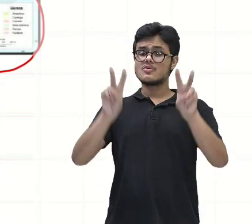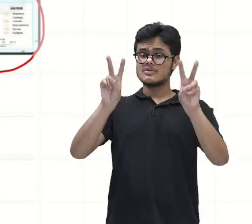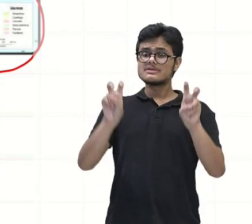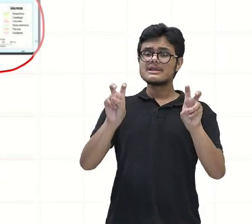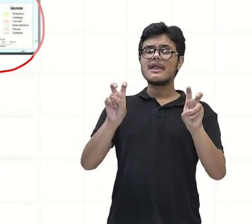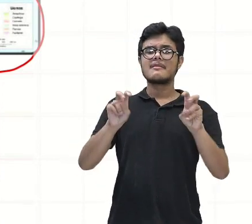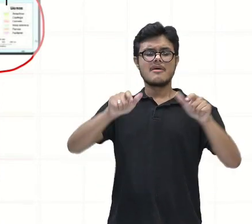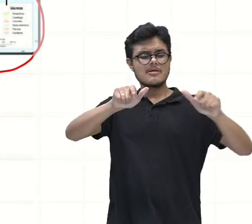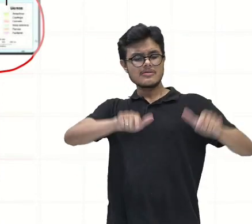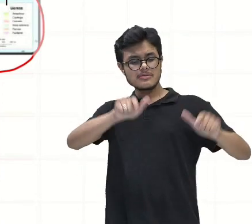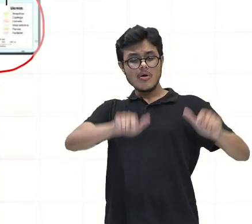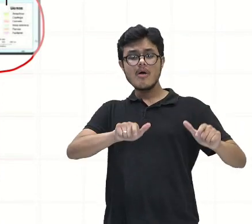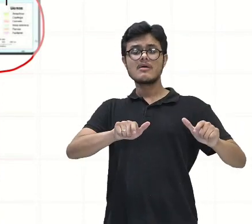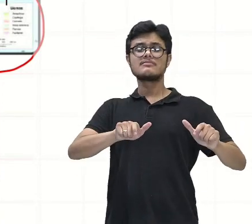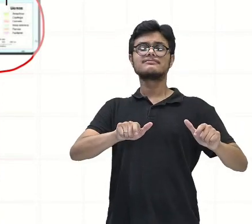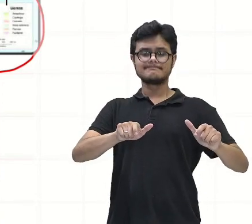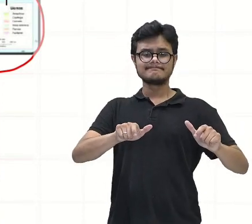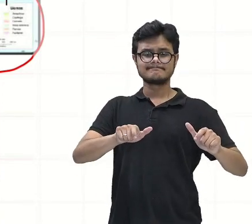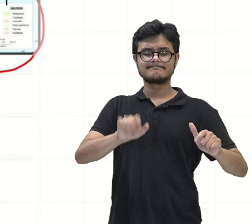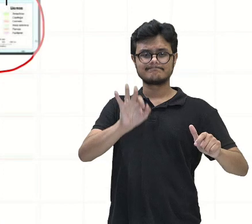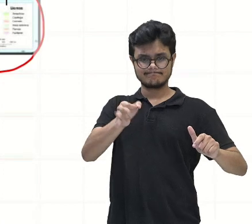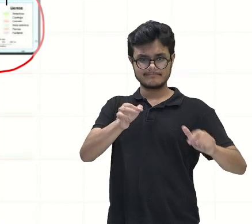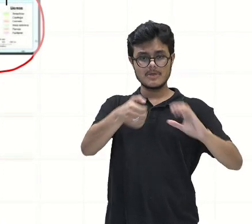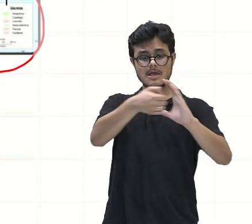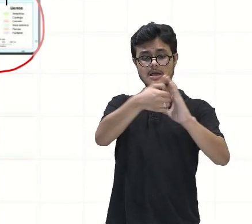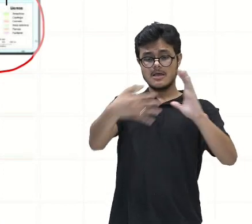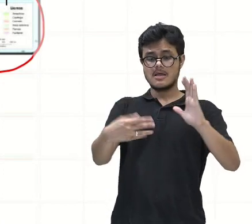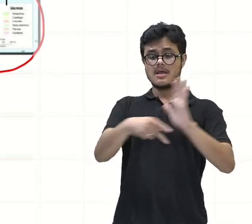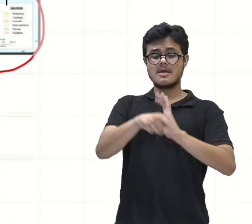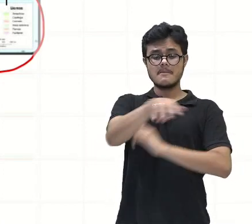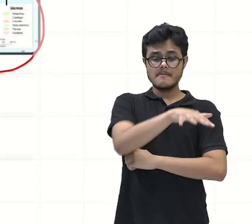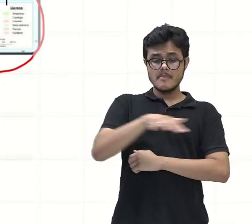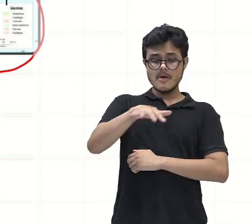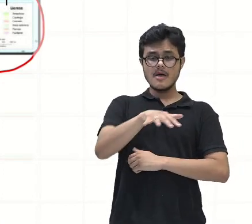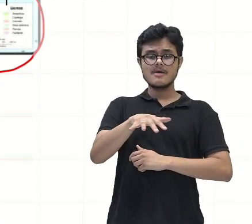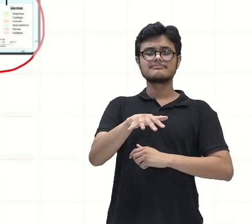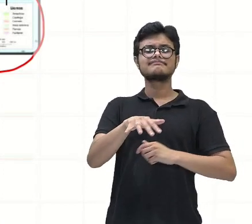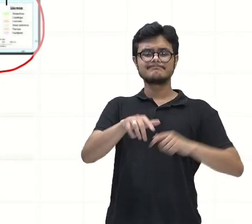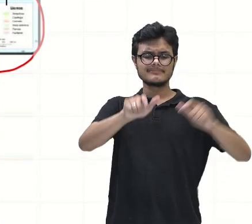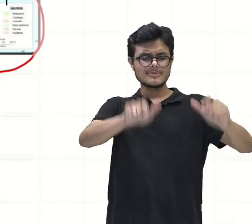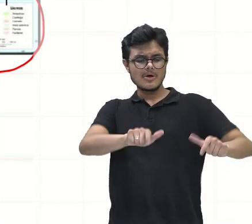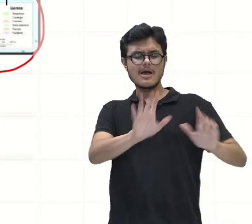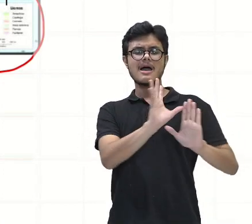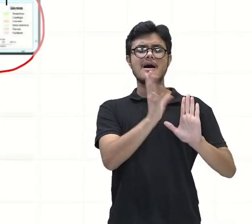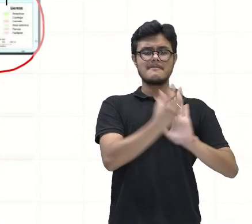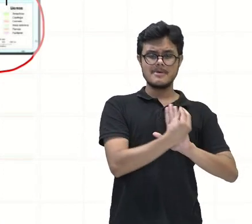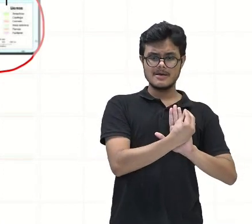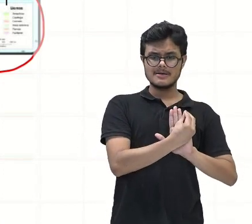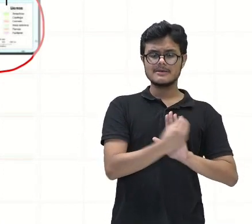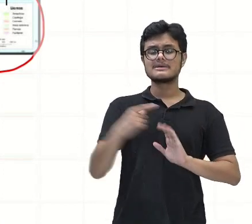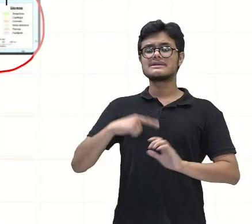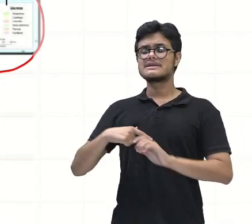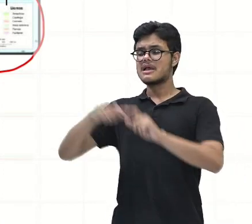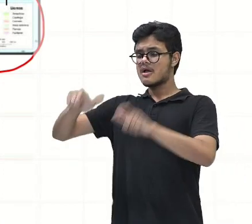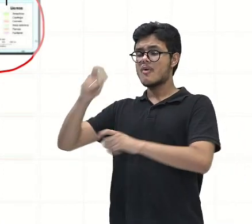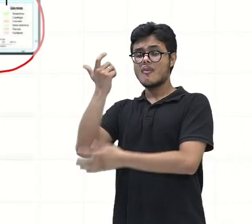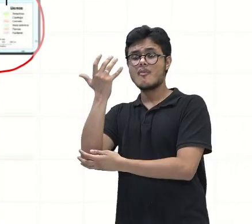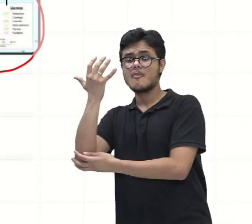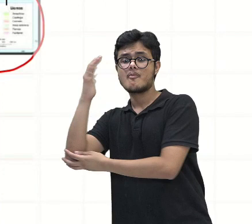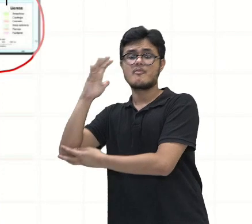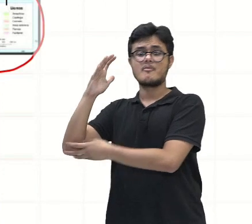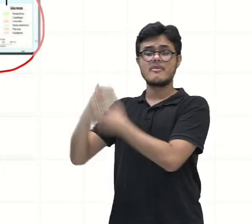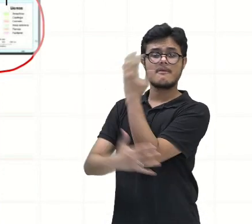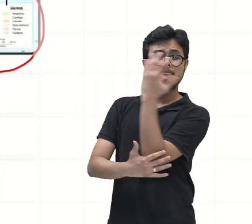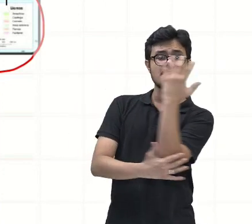vocês podem verificar ela vai indicar os biomas né a Amazônia Os Pampas o